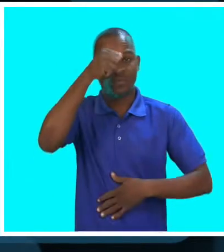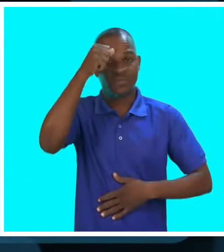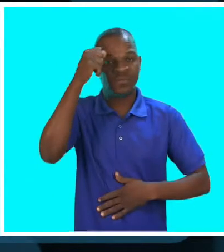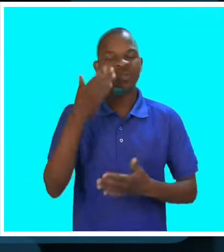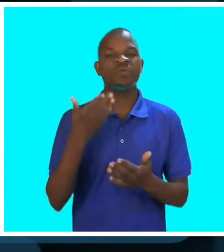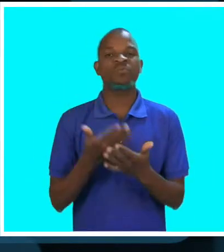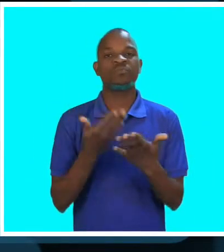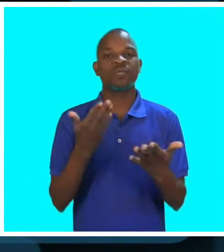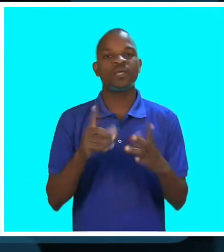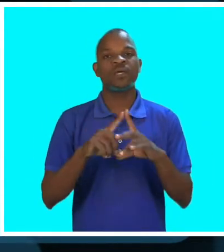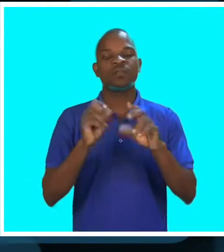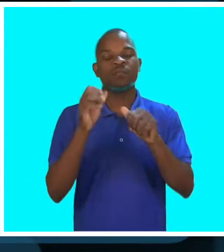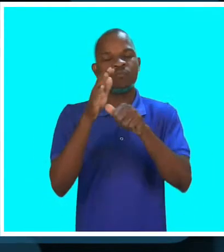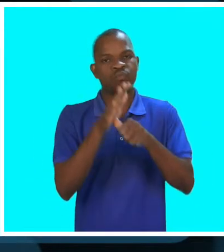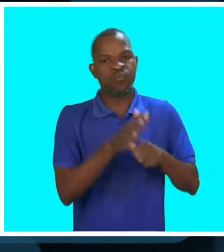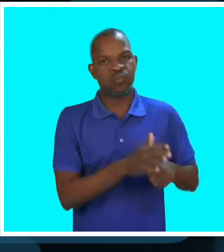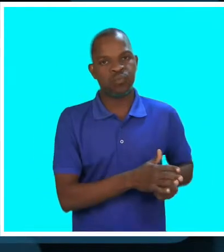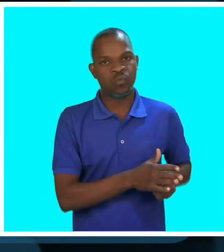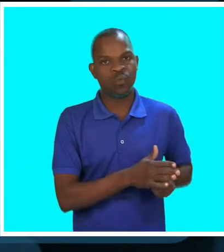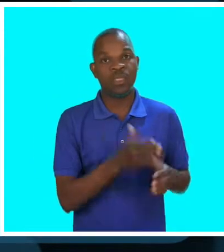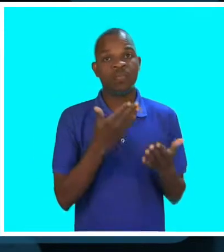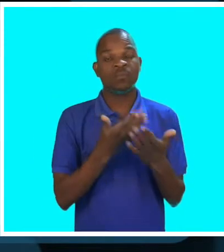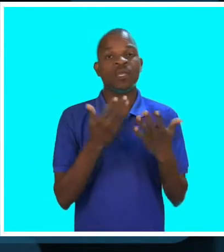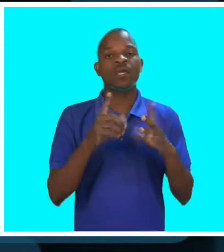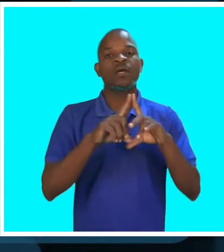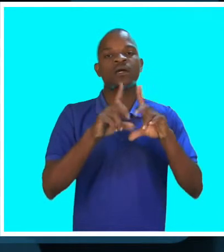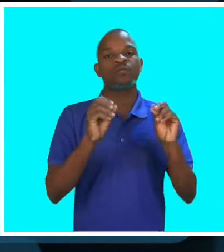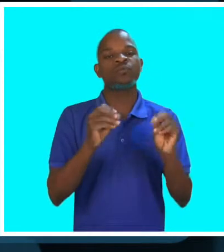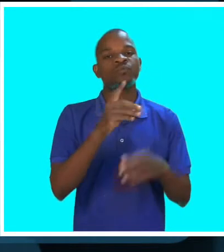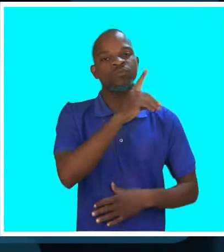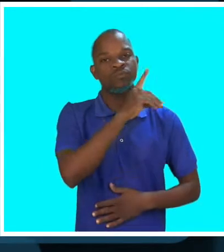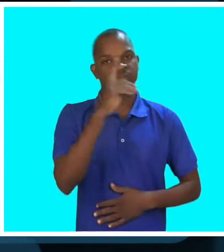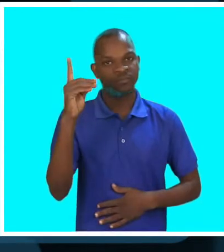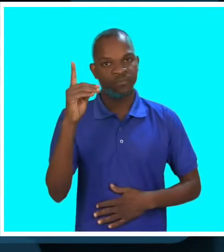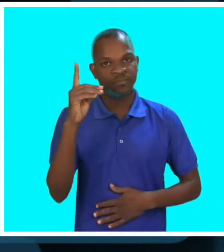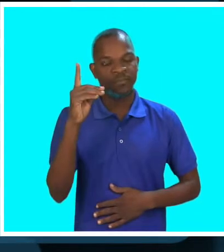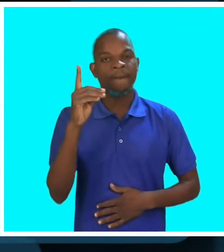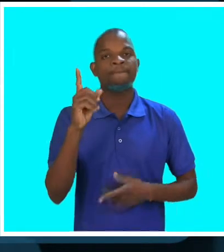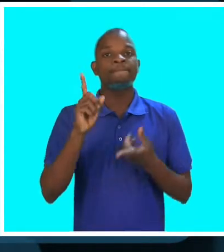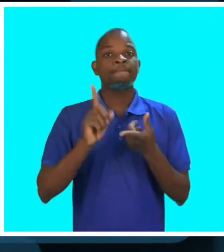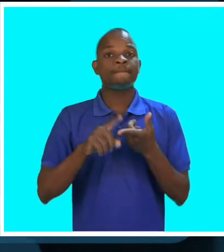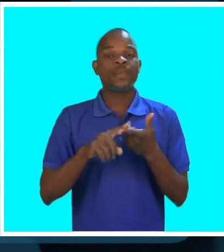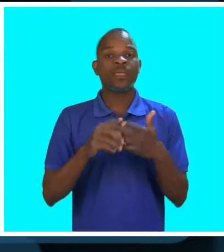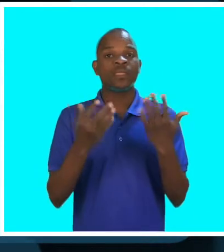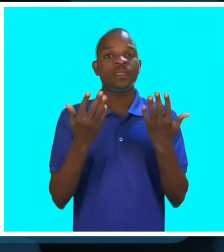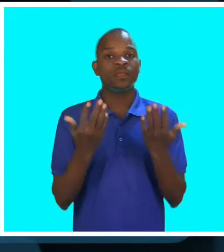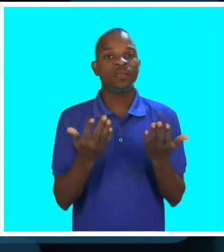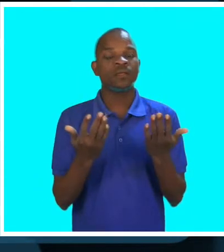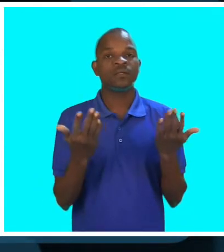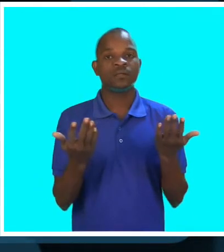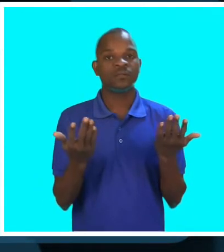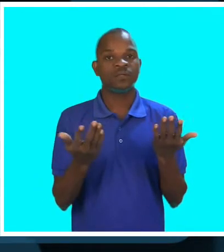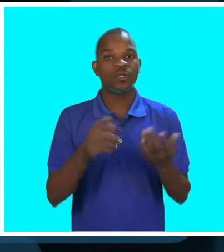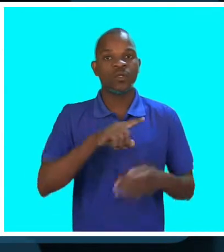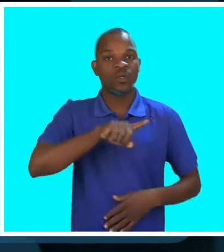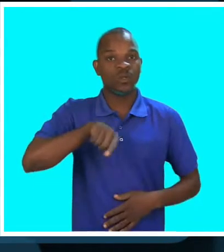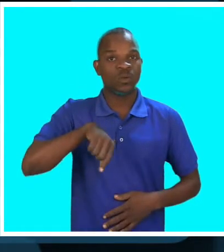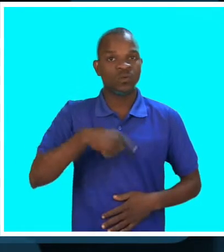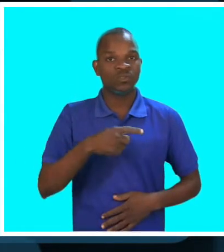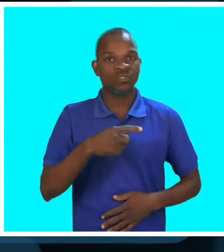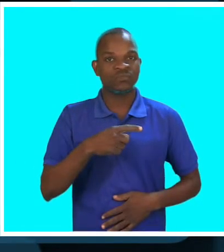devido à discriminação que eles passavam é por causa da sua condição física e sendo